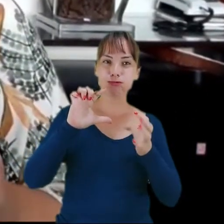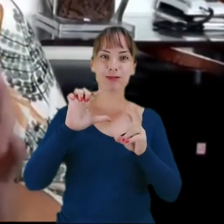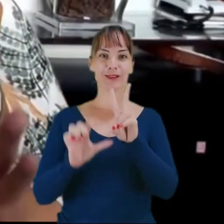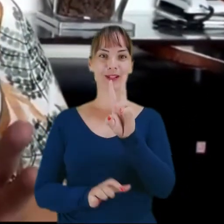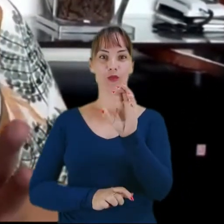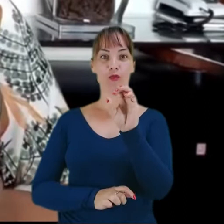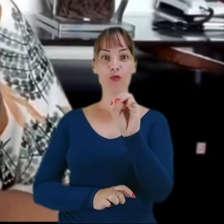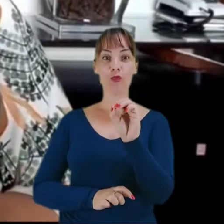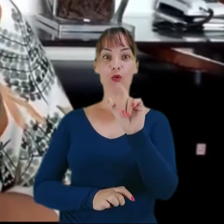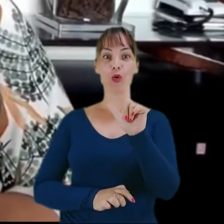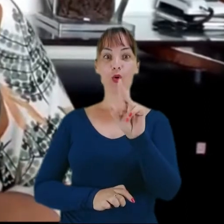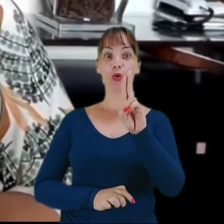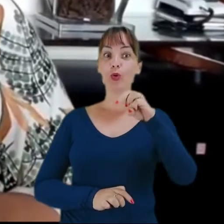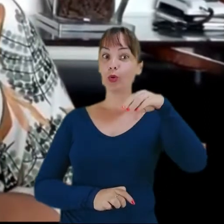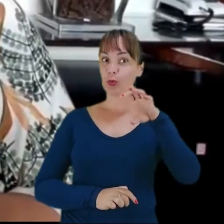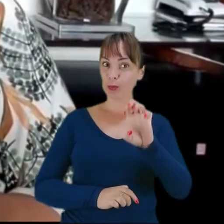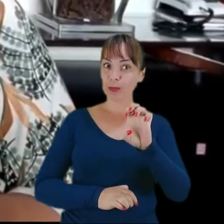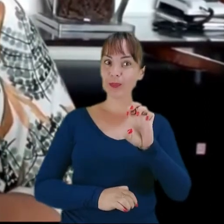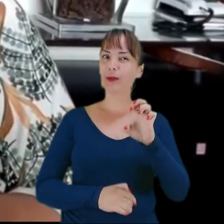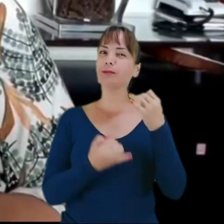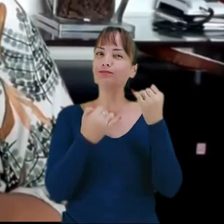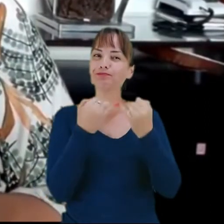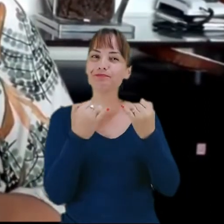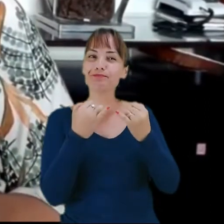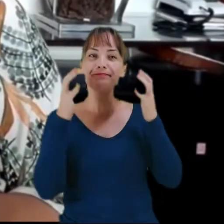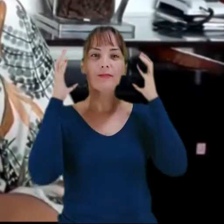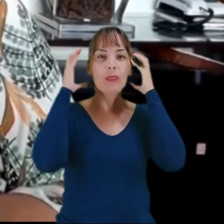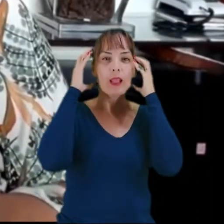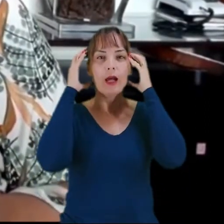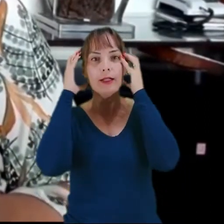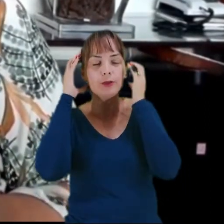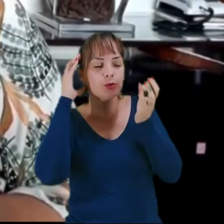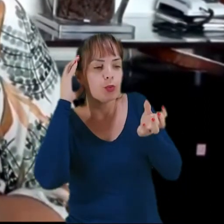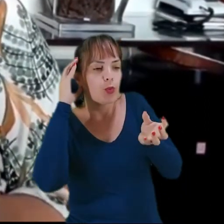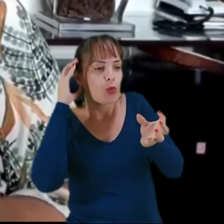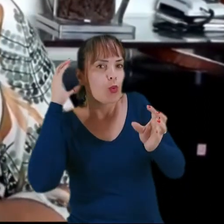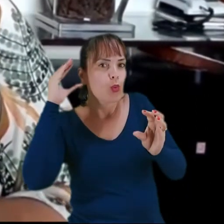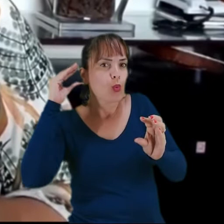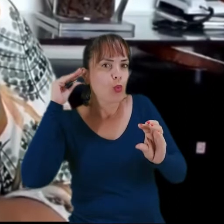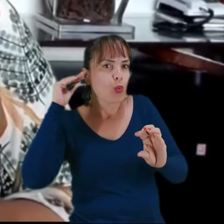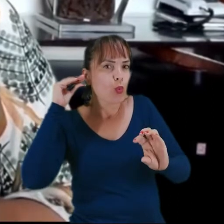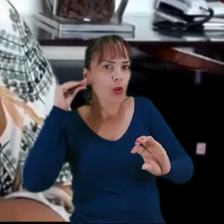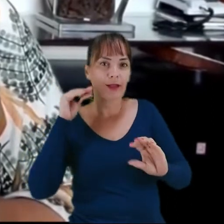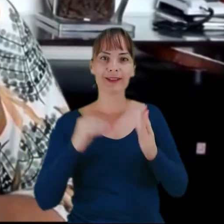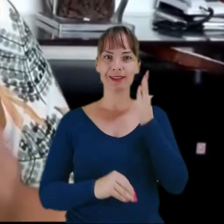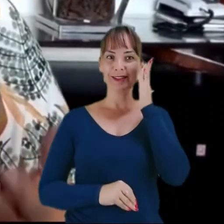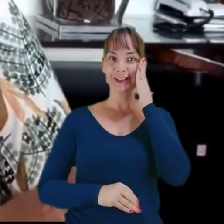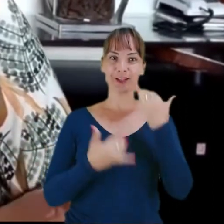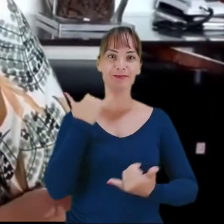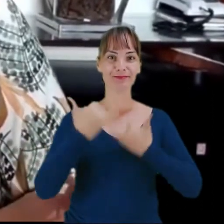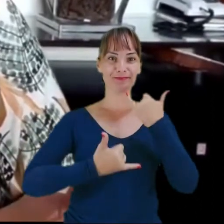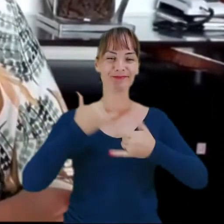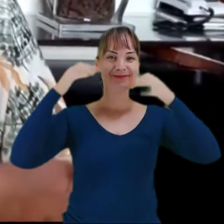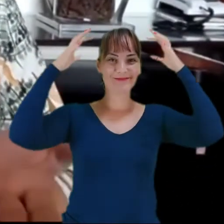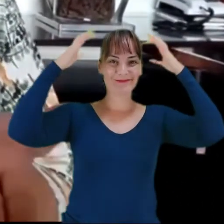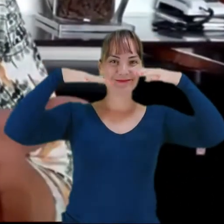é isso. Pensa sempre como se fosse um rádio. Quando você abaixa o volume e sobe. Sabe aquela brincadeira da chuva? Então, você